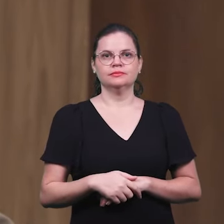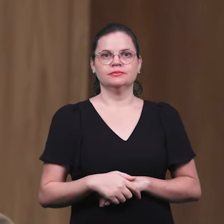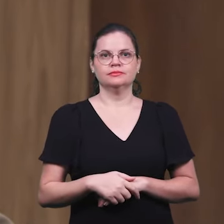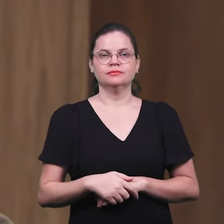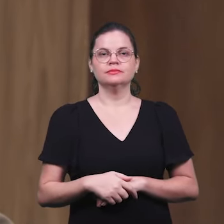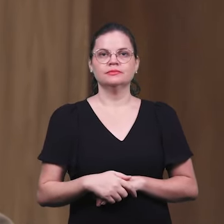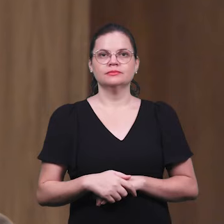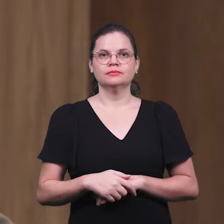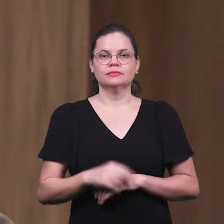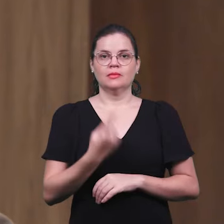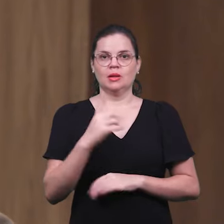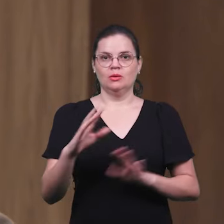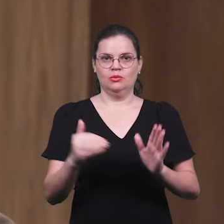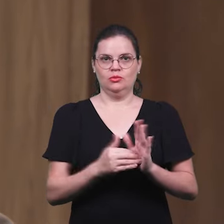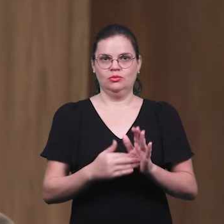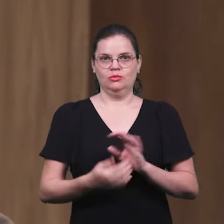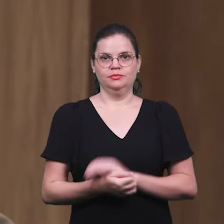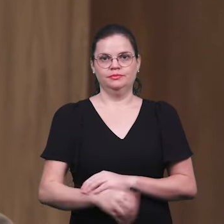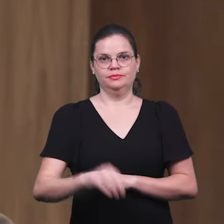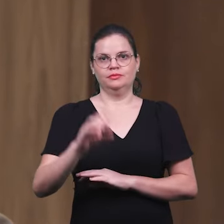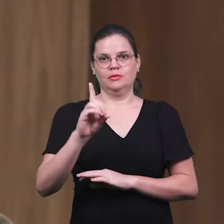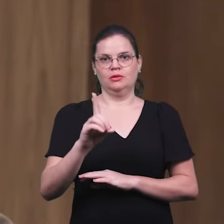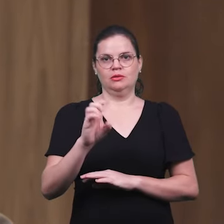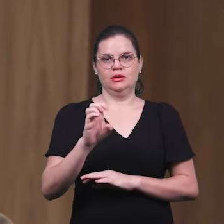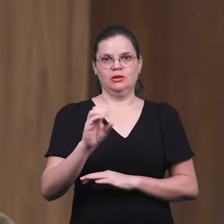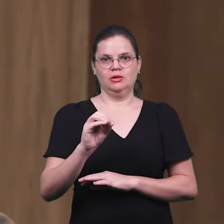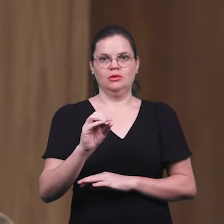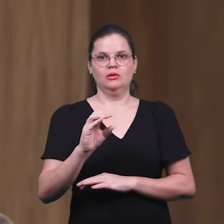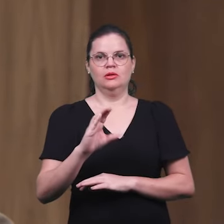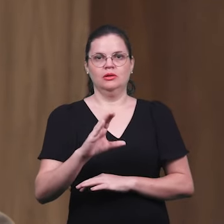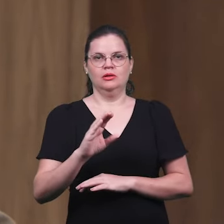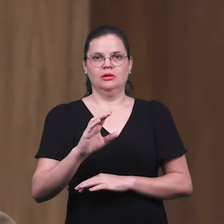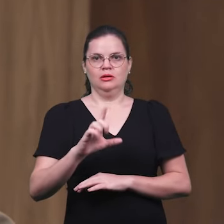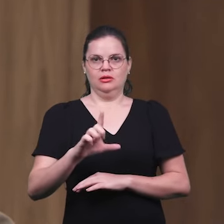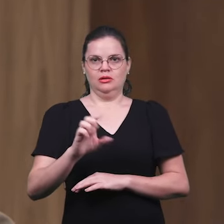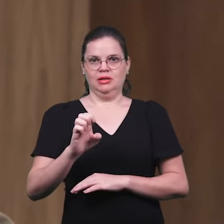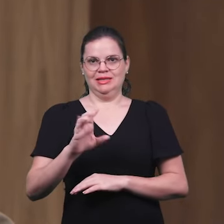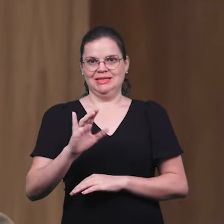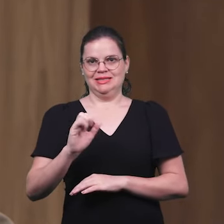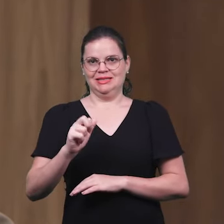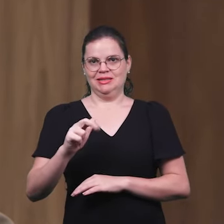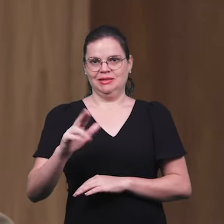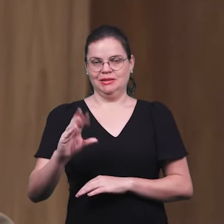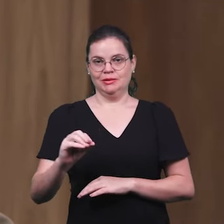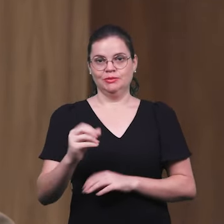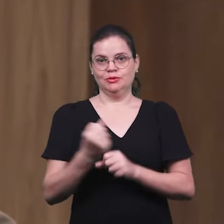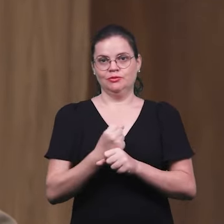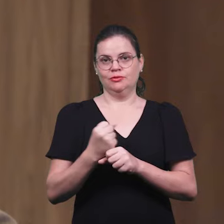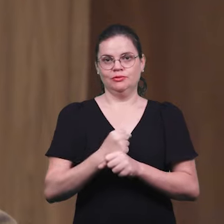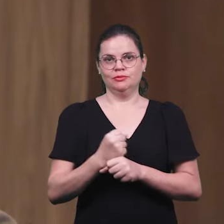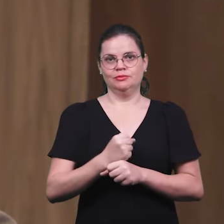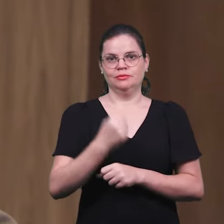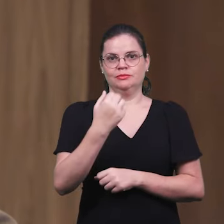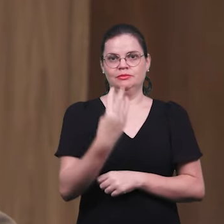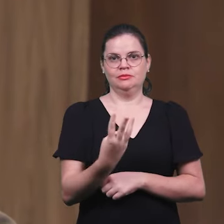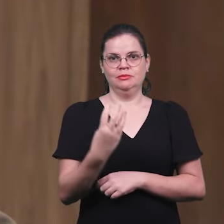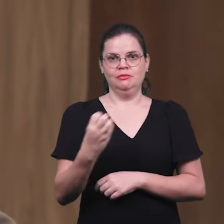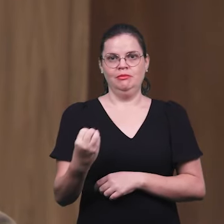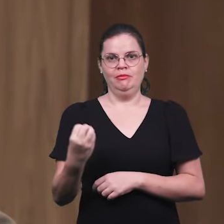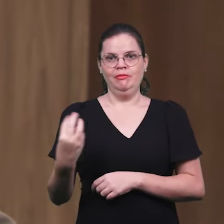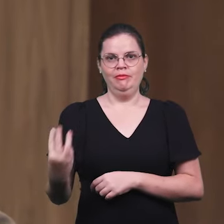né? Aureliano. E por último, Diocleciano, que esse aí que no ano 303, que